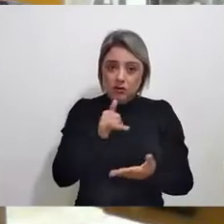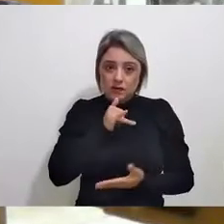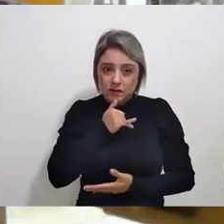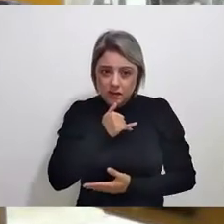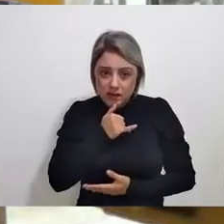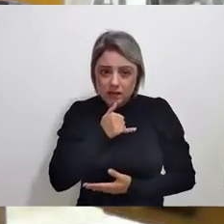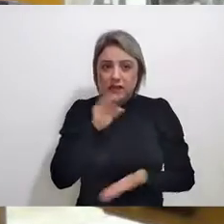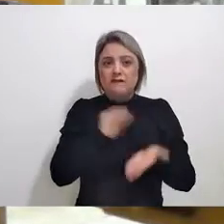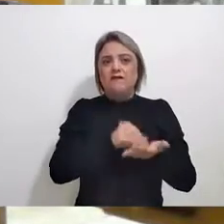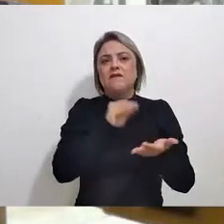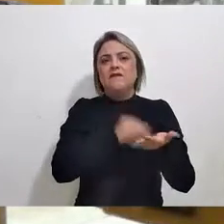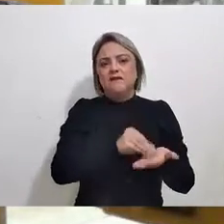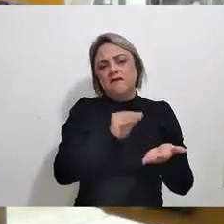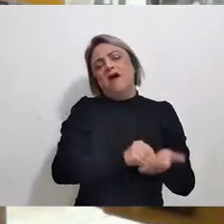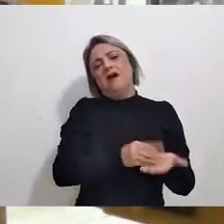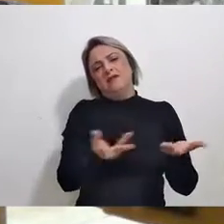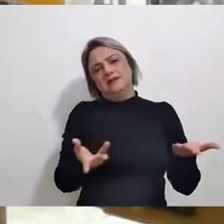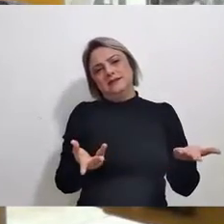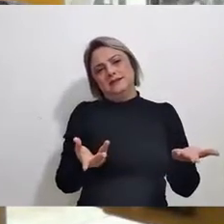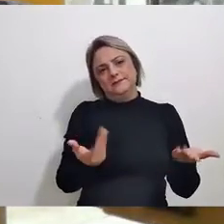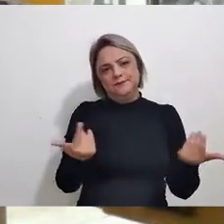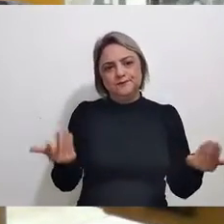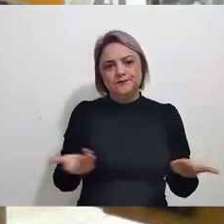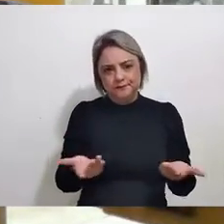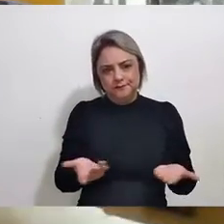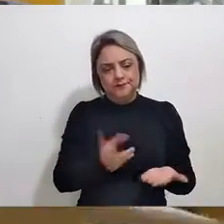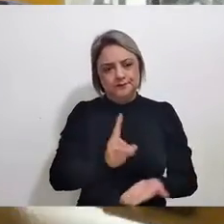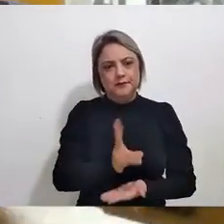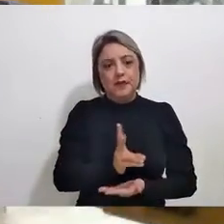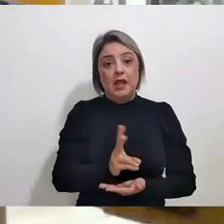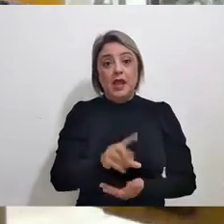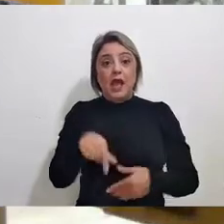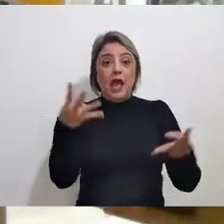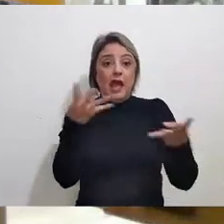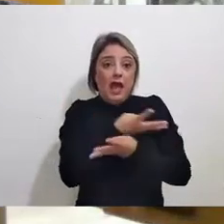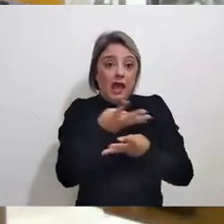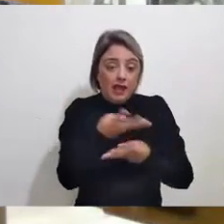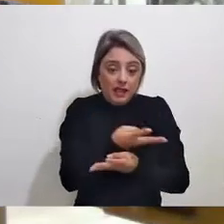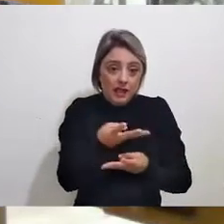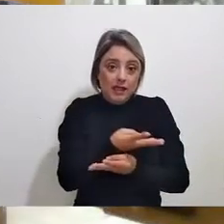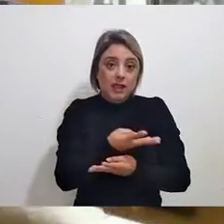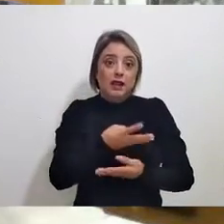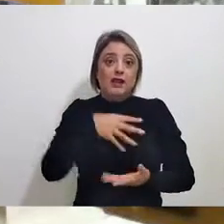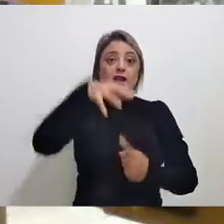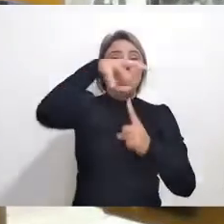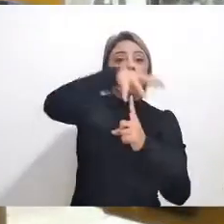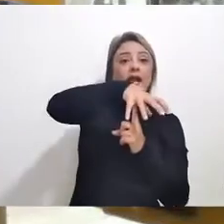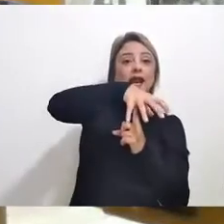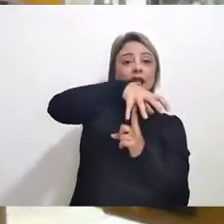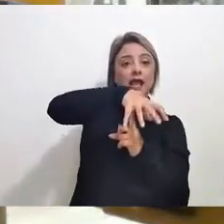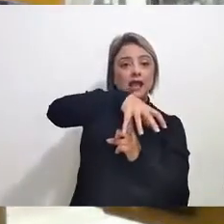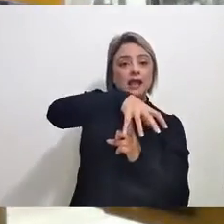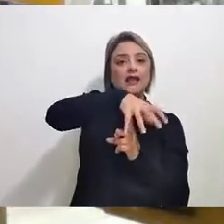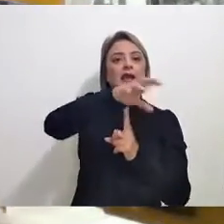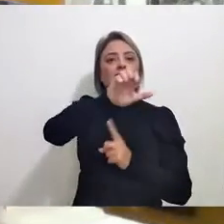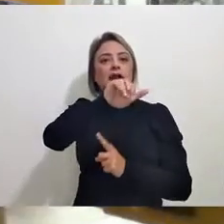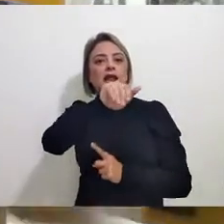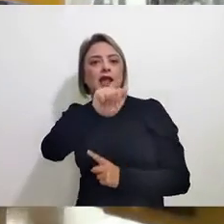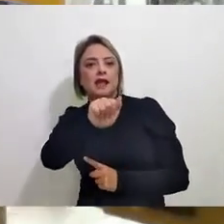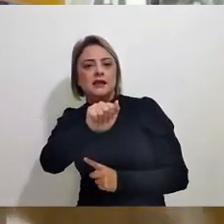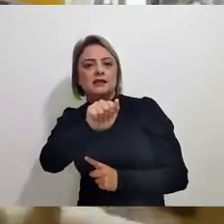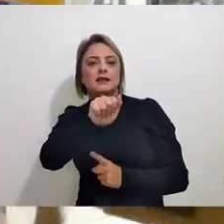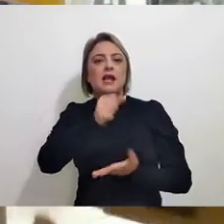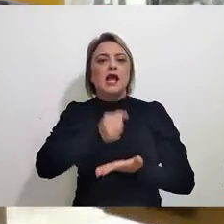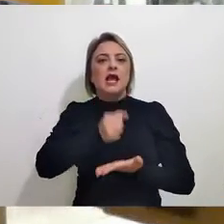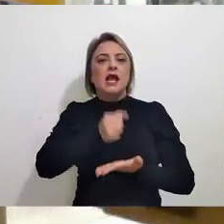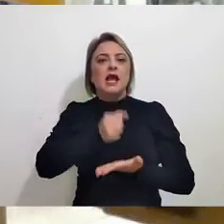mais falida ainda. A rede, quando a gente diz rede, a gente fala do CREAS, que é o Centro de Referência Especial à Assistência Social, o CRAS, que é o